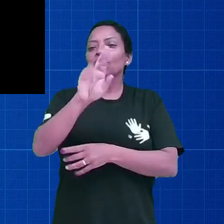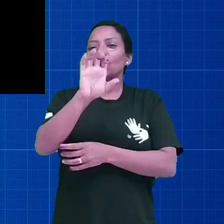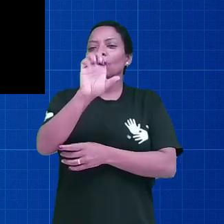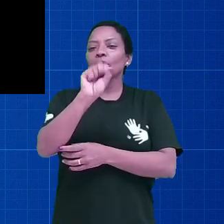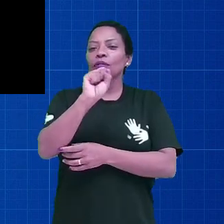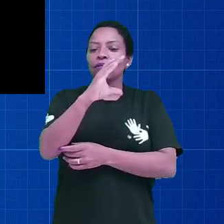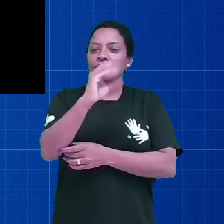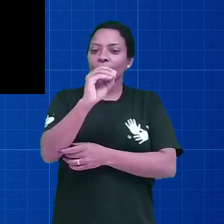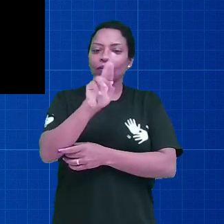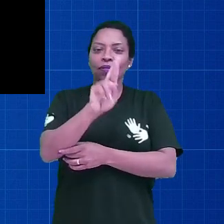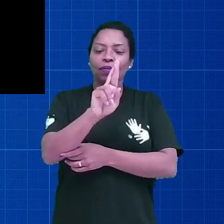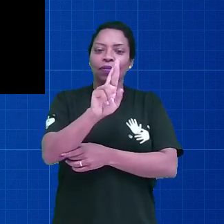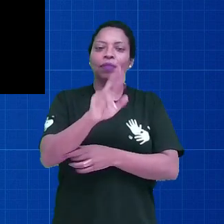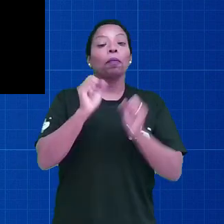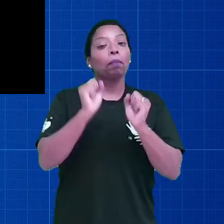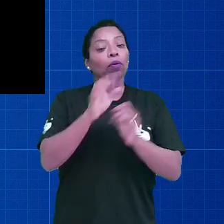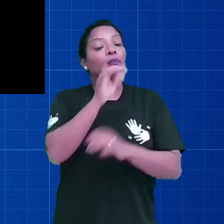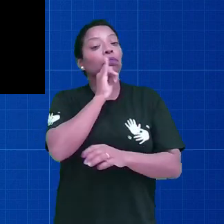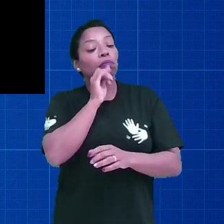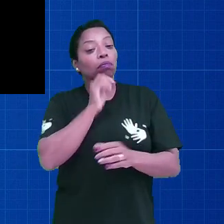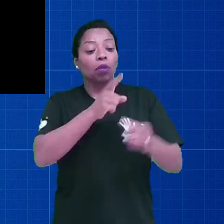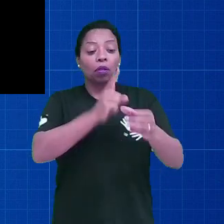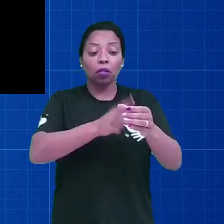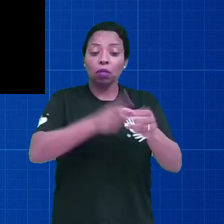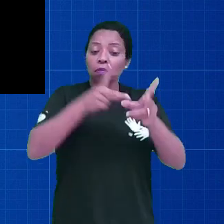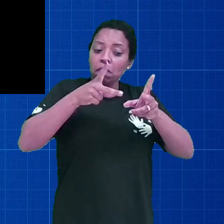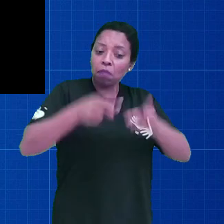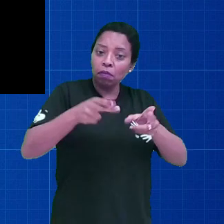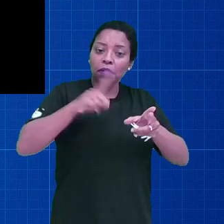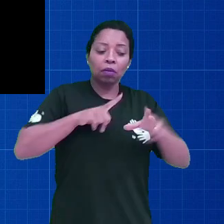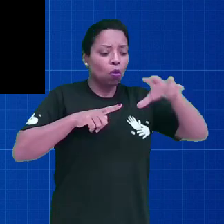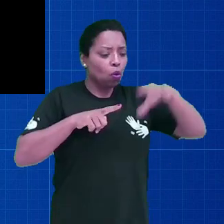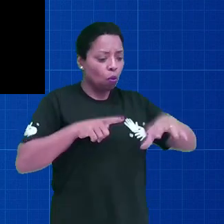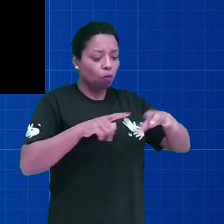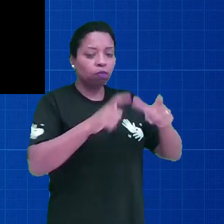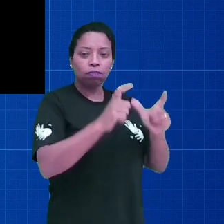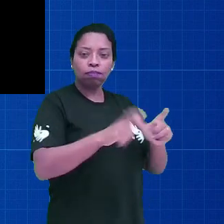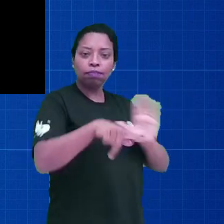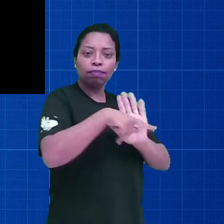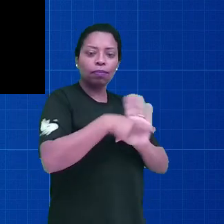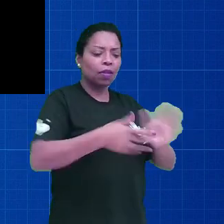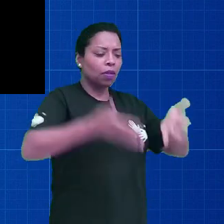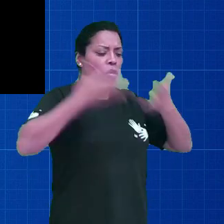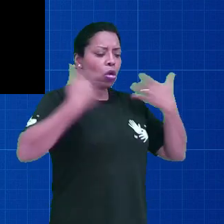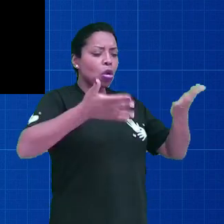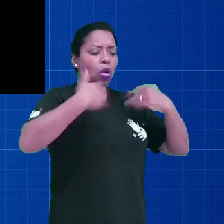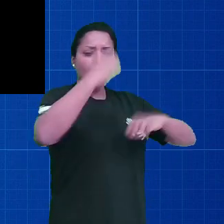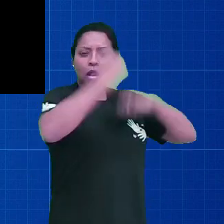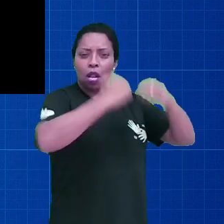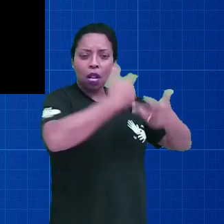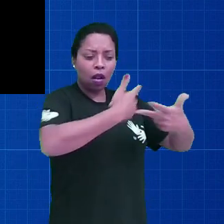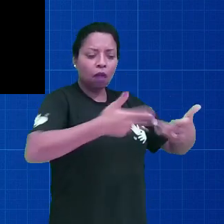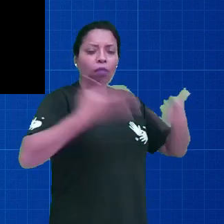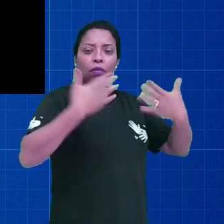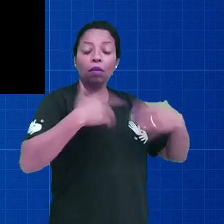ter pontos mais industrializados, onde você vai ter temperaturas maiores, e pontos onde você tem